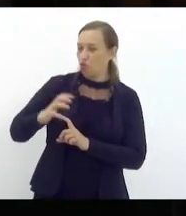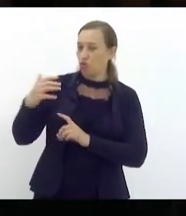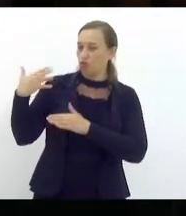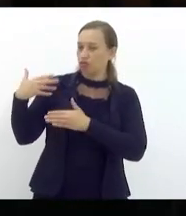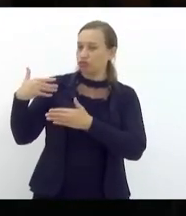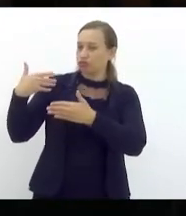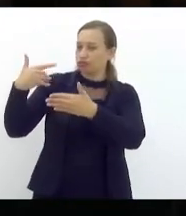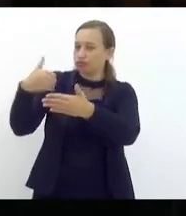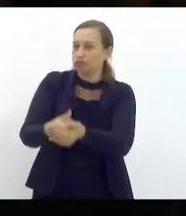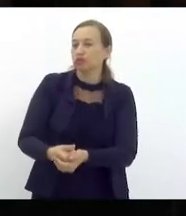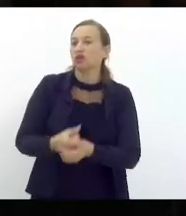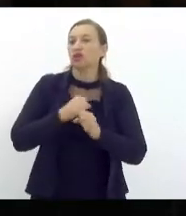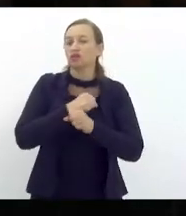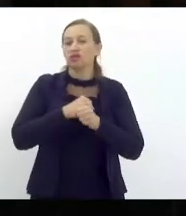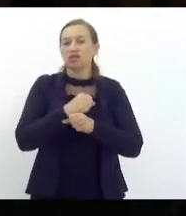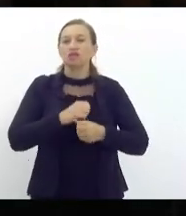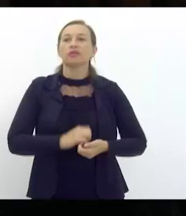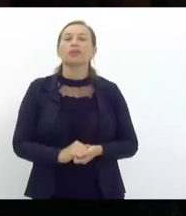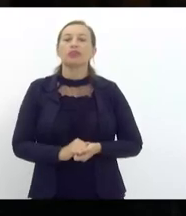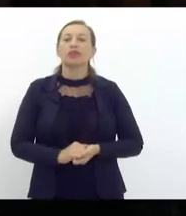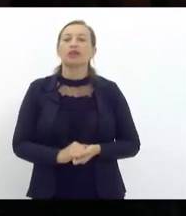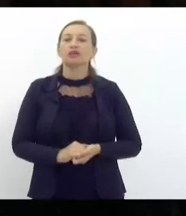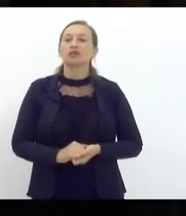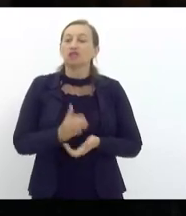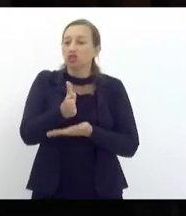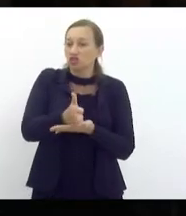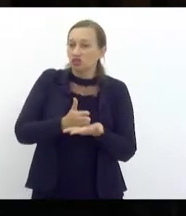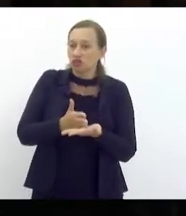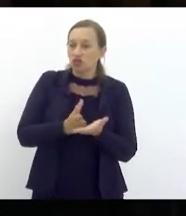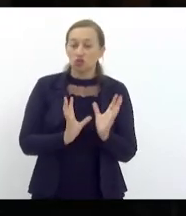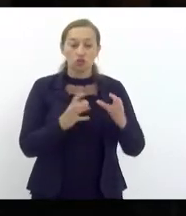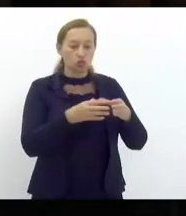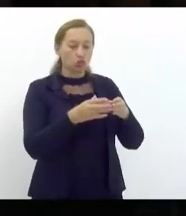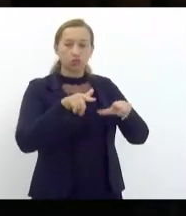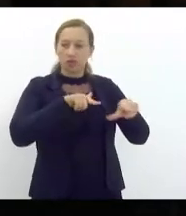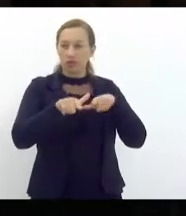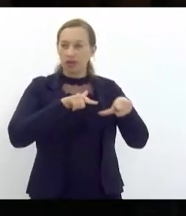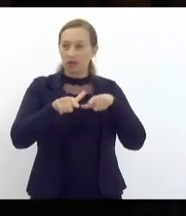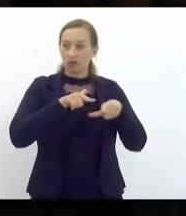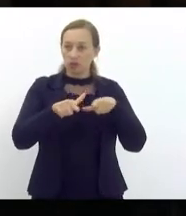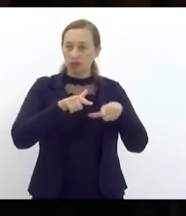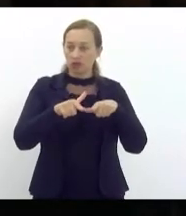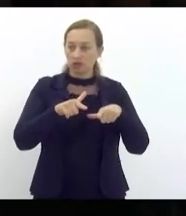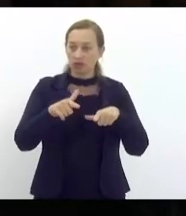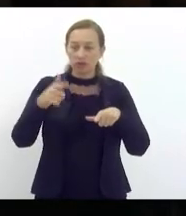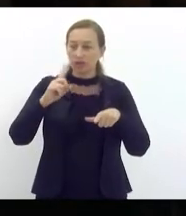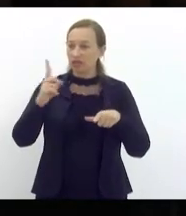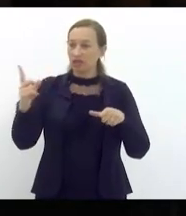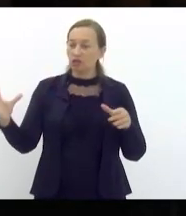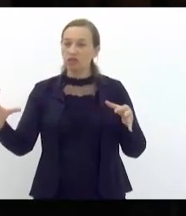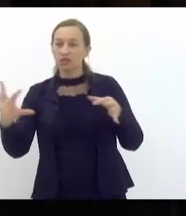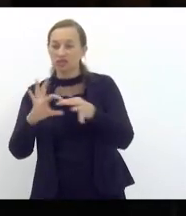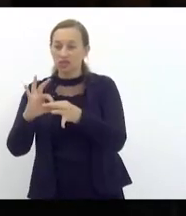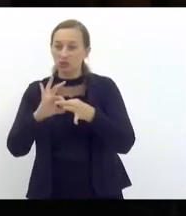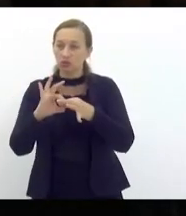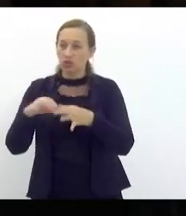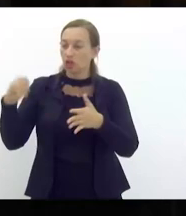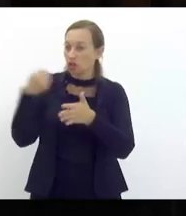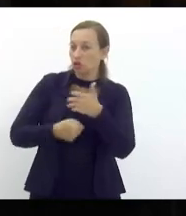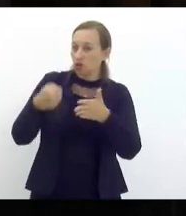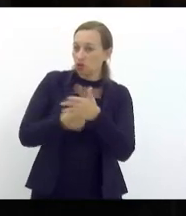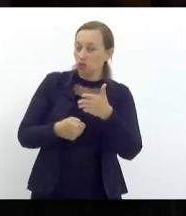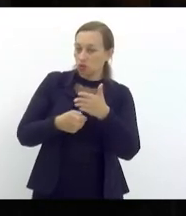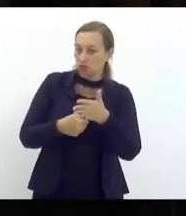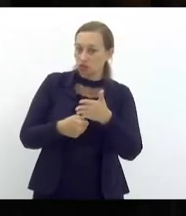por todos os anos de civilização tentam dividir a classe trabalhadora para que essa classe trabalhadora não se una e não lute de